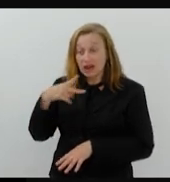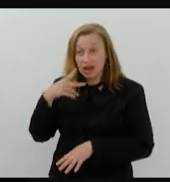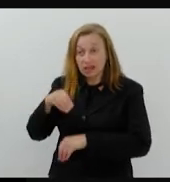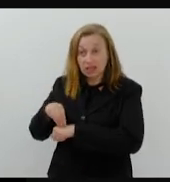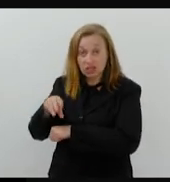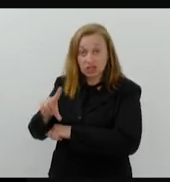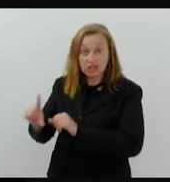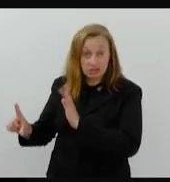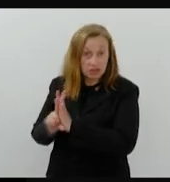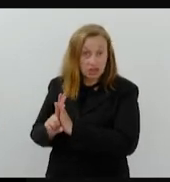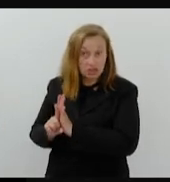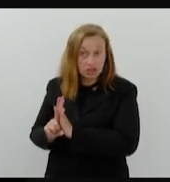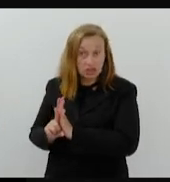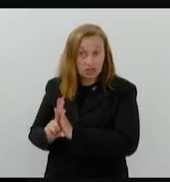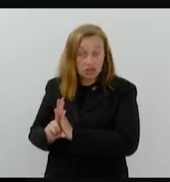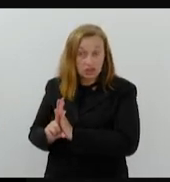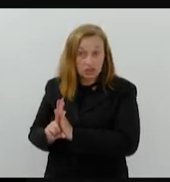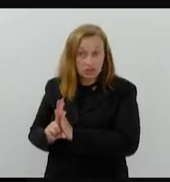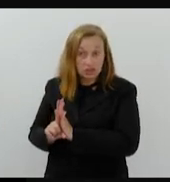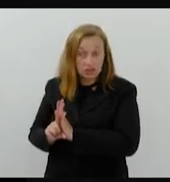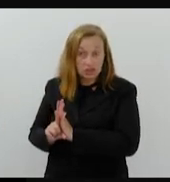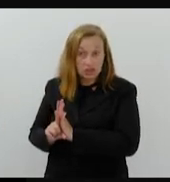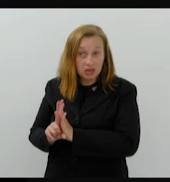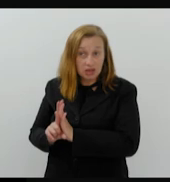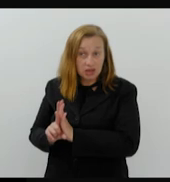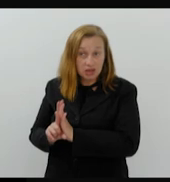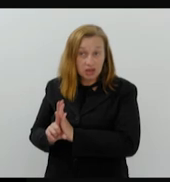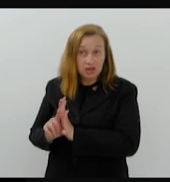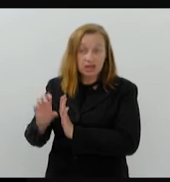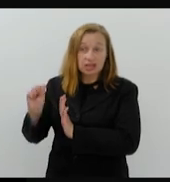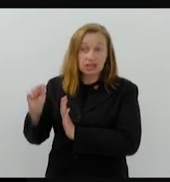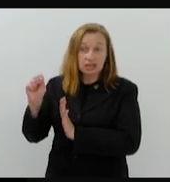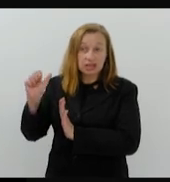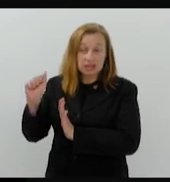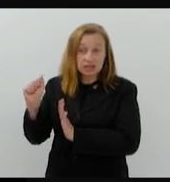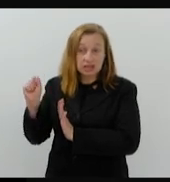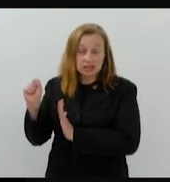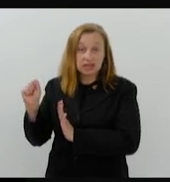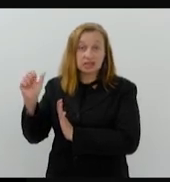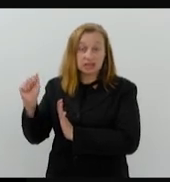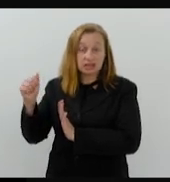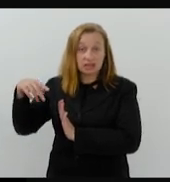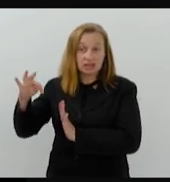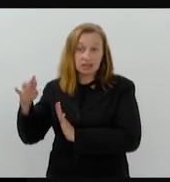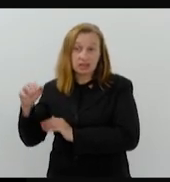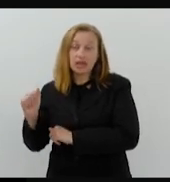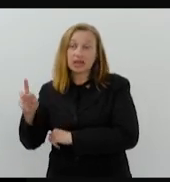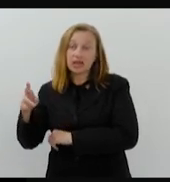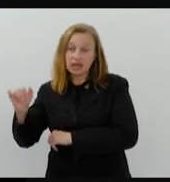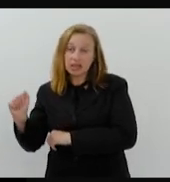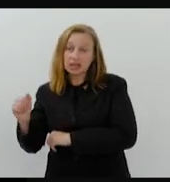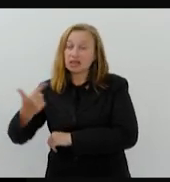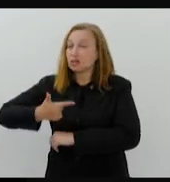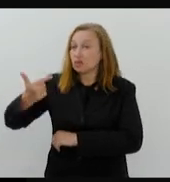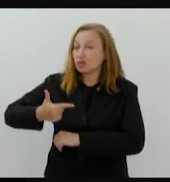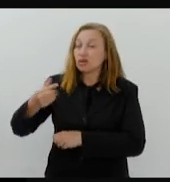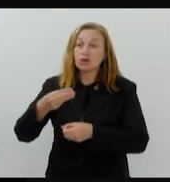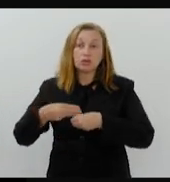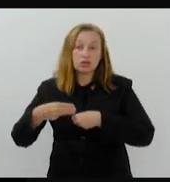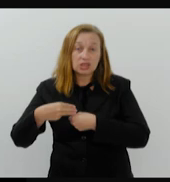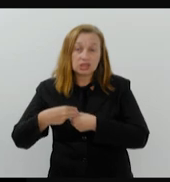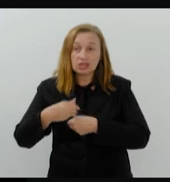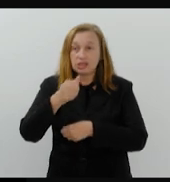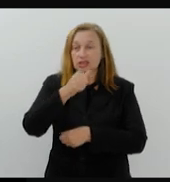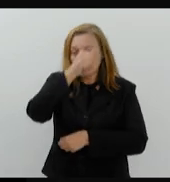indicação legislativa, que é o bairro do Bracuí, Santa Rita 2, o município, através da prefeitura, já